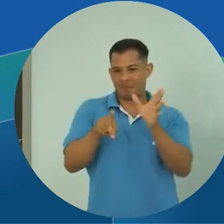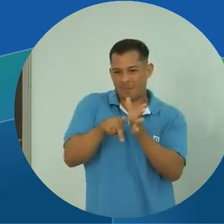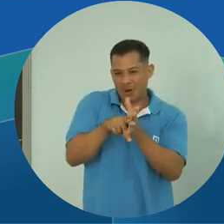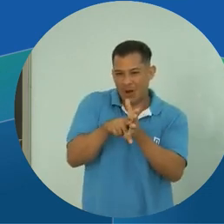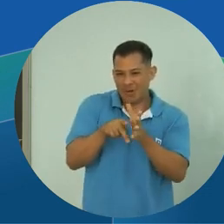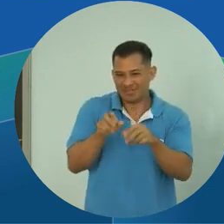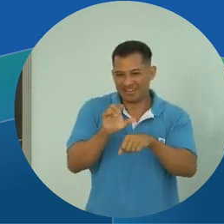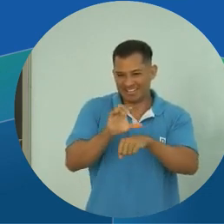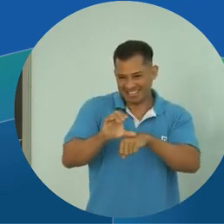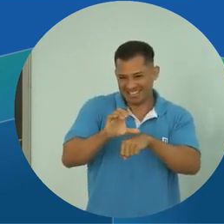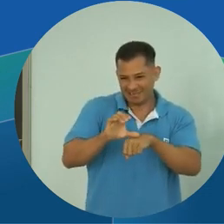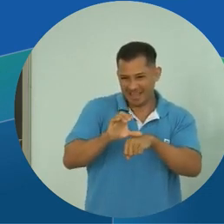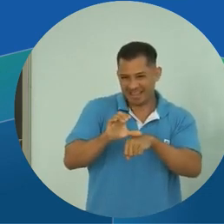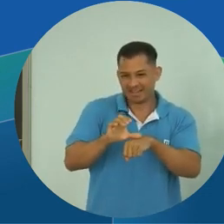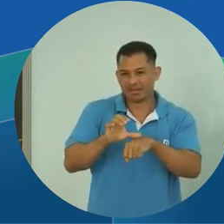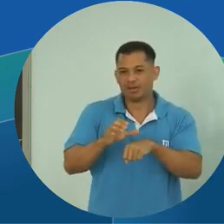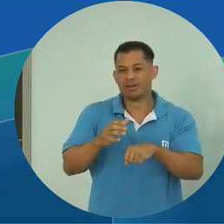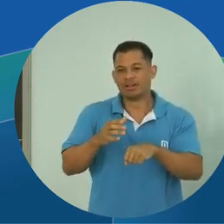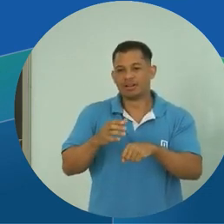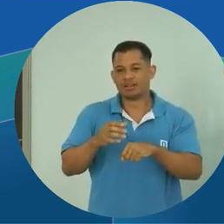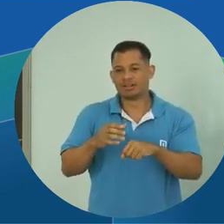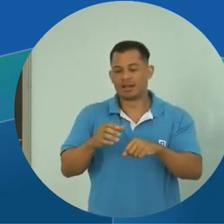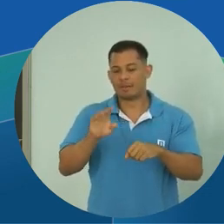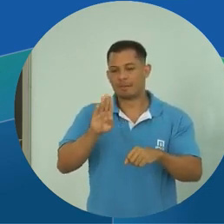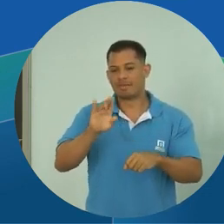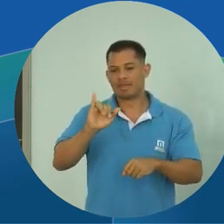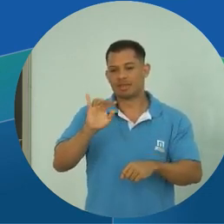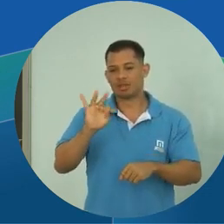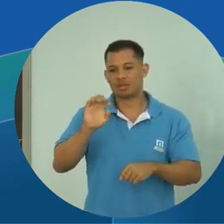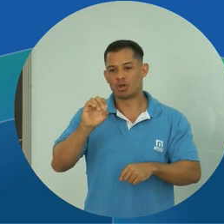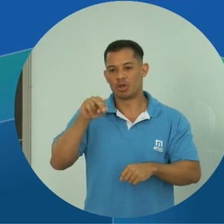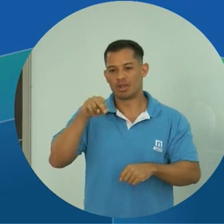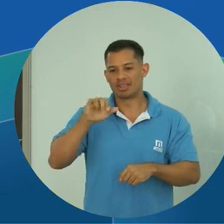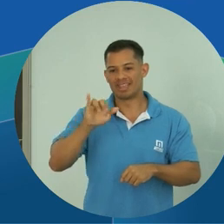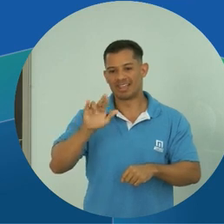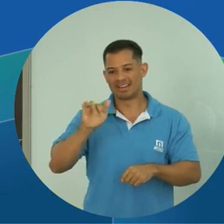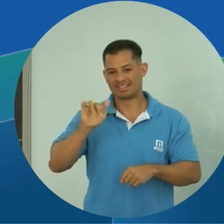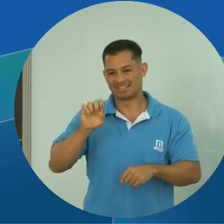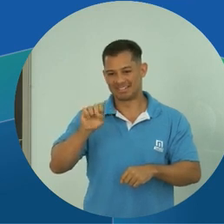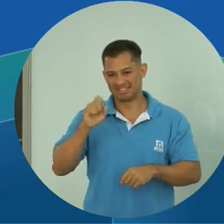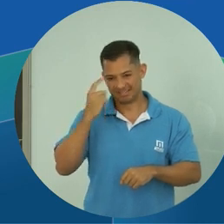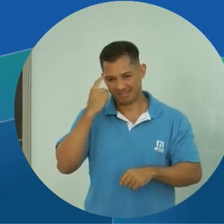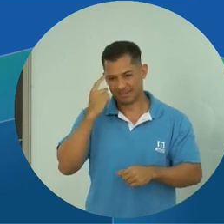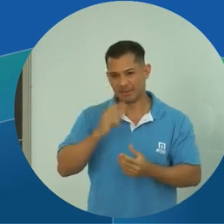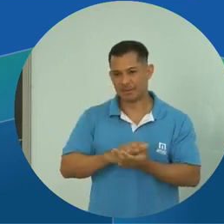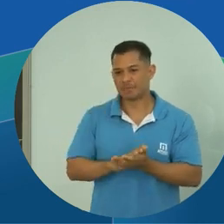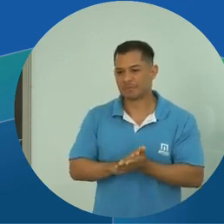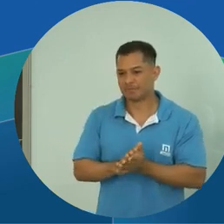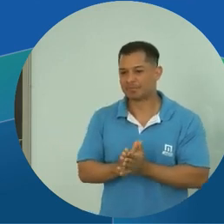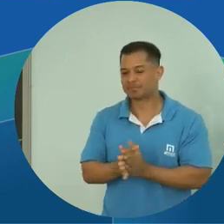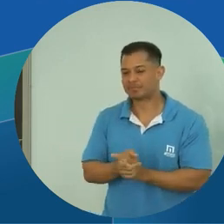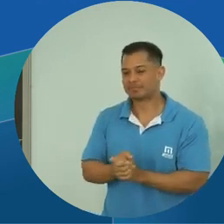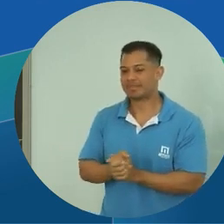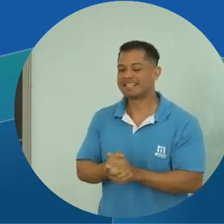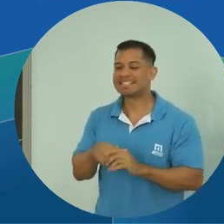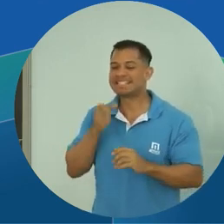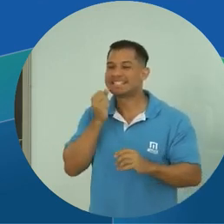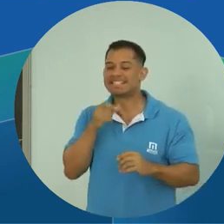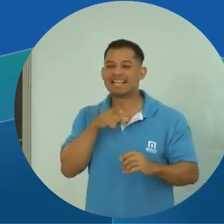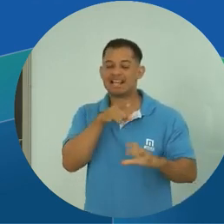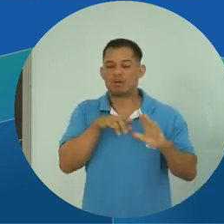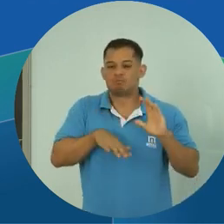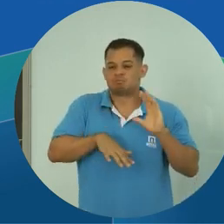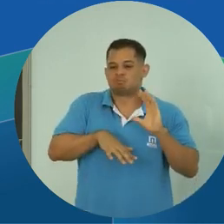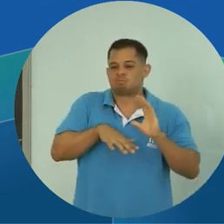esses volumes para o plano. Então, todo caminhão betoneira na subida, se ele estiver muito cheio, ele tende a derramar. Então,